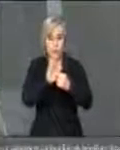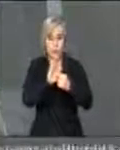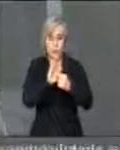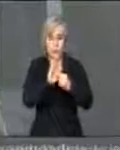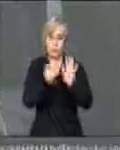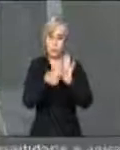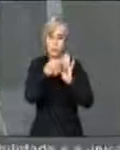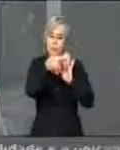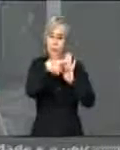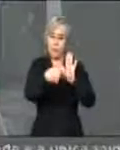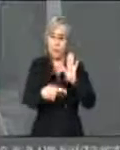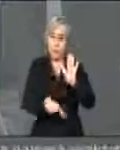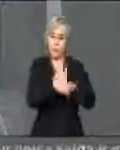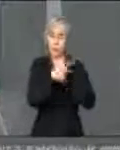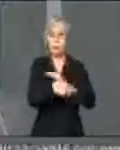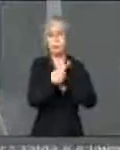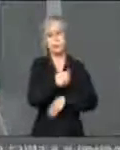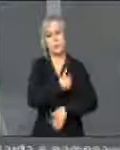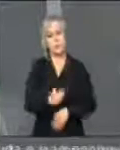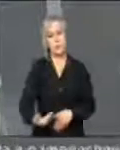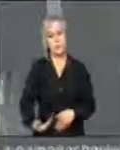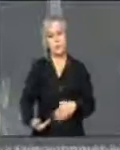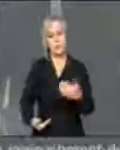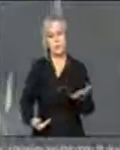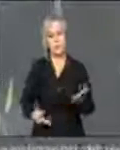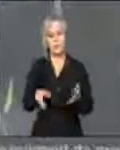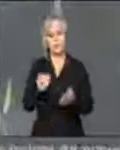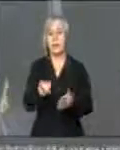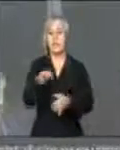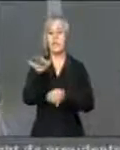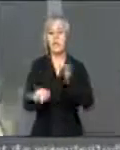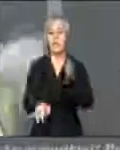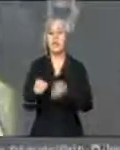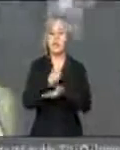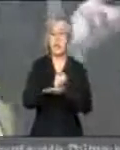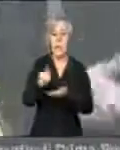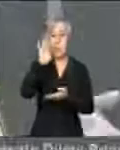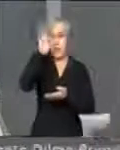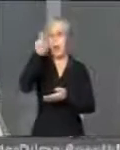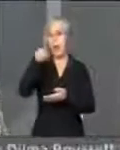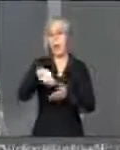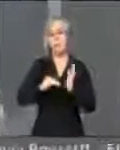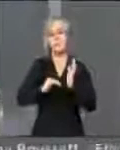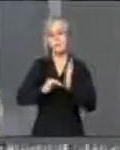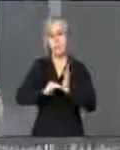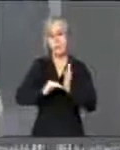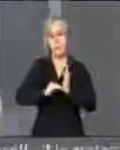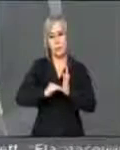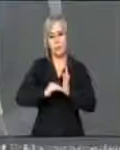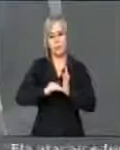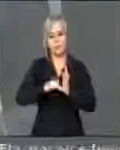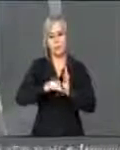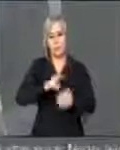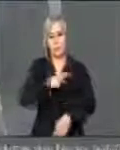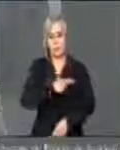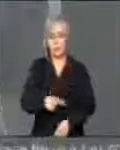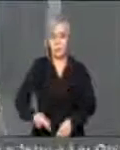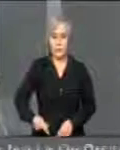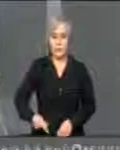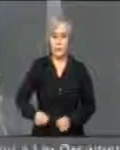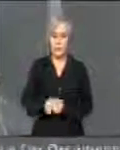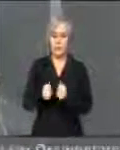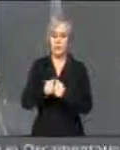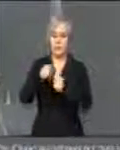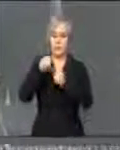os desmandos desse governo. E é o que nós estamos fazendo aqui. Quem vai julgar é o Senado, e ali no Senado sendo presidido pelo presidente do STF. Ou